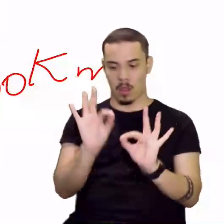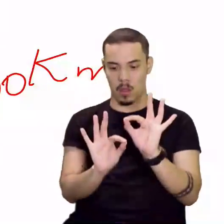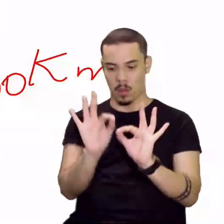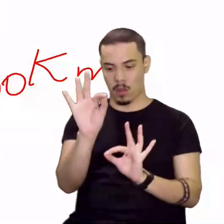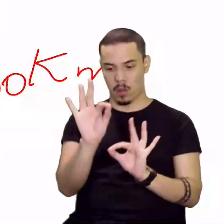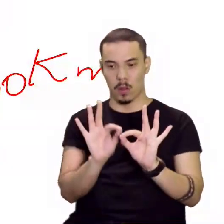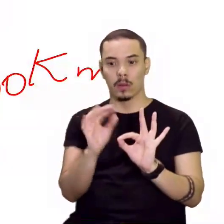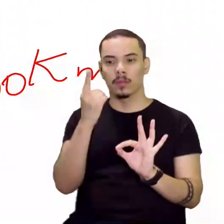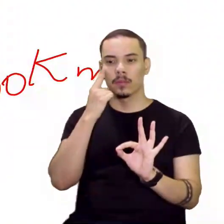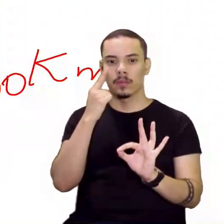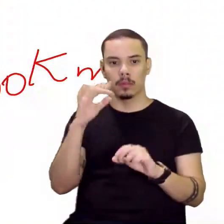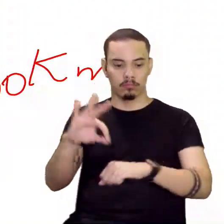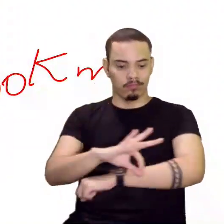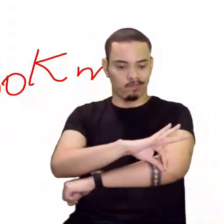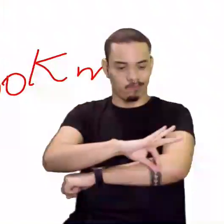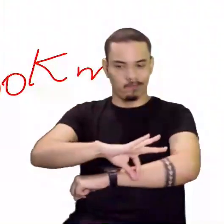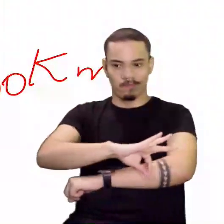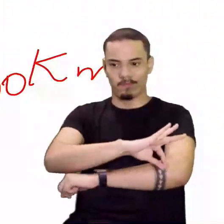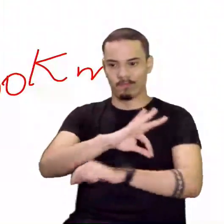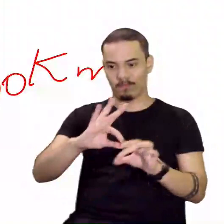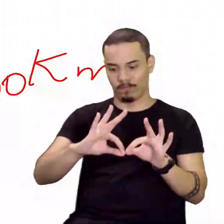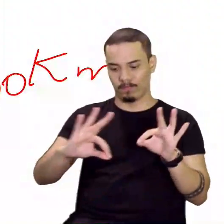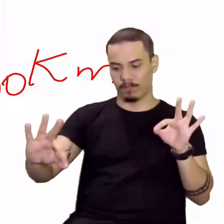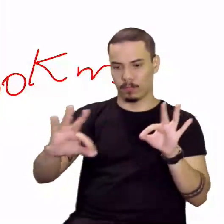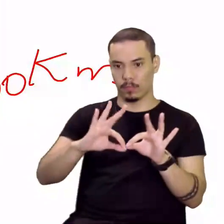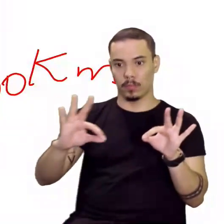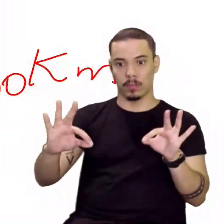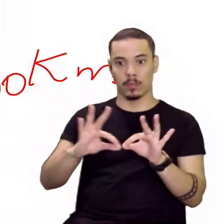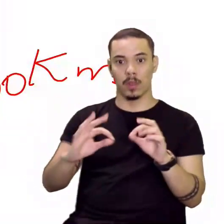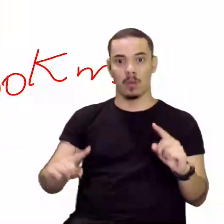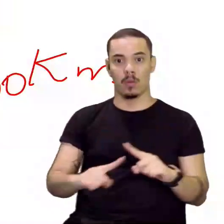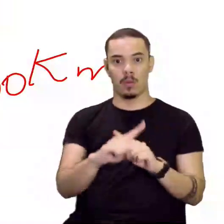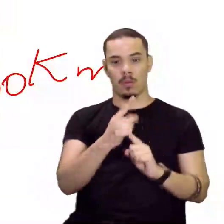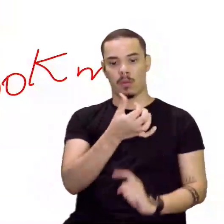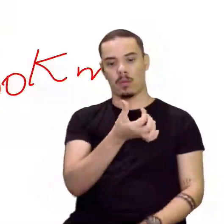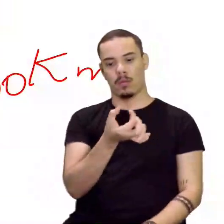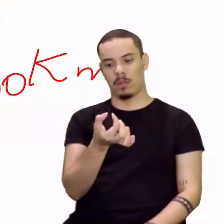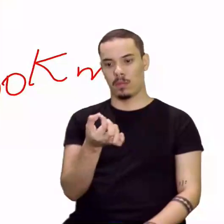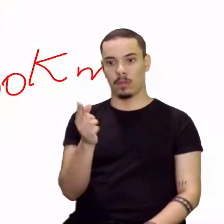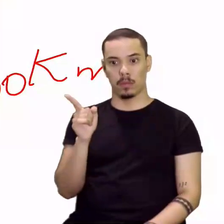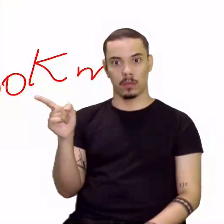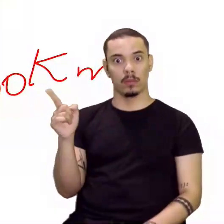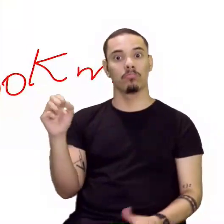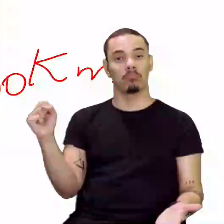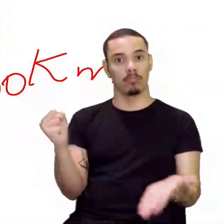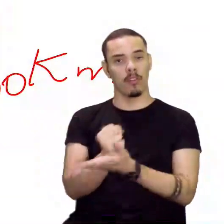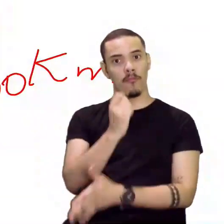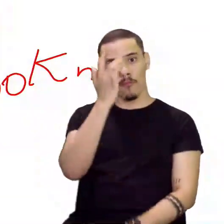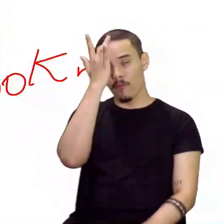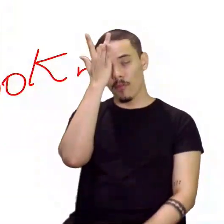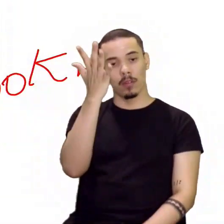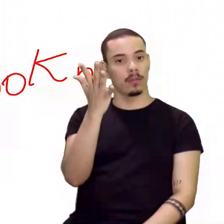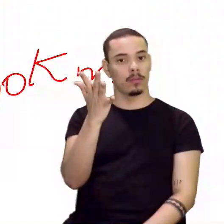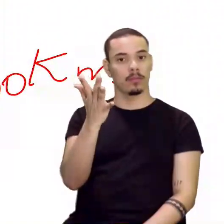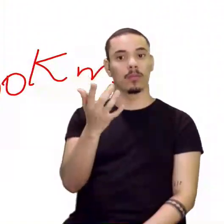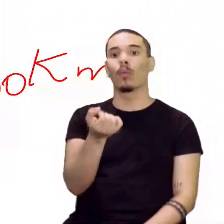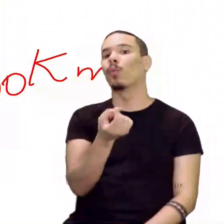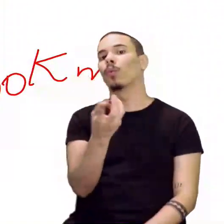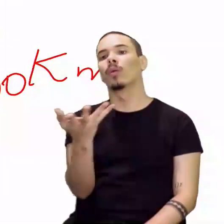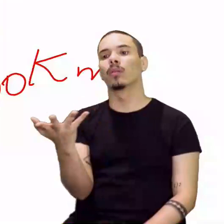reta e observa quantos centímetros multiplica por 600. Puxa, professor, é fácil assim? É. Deu